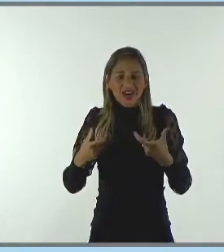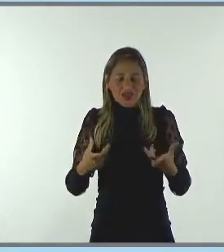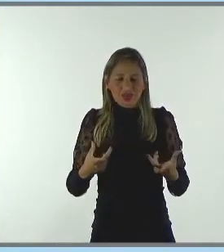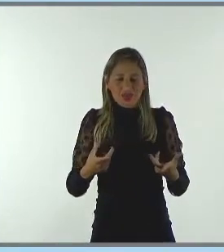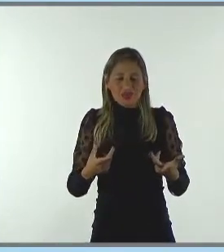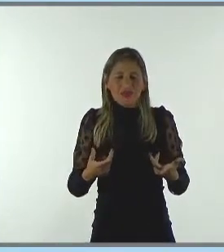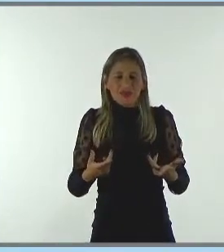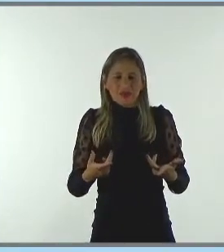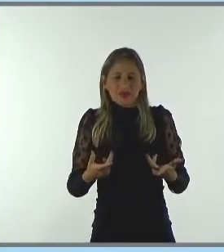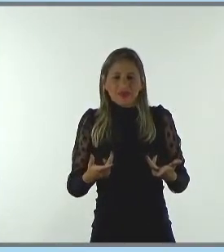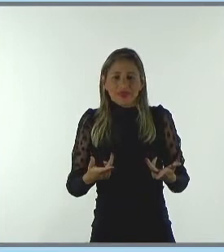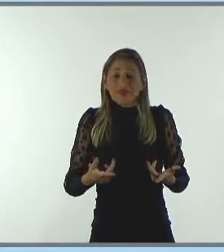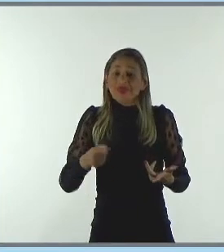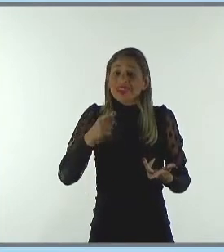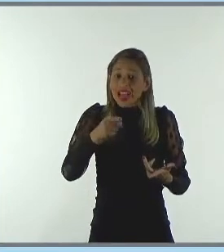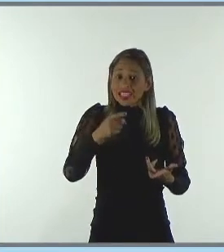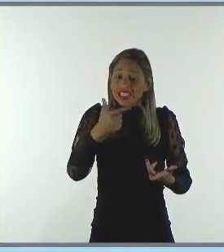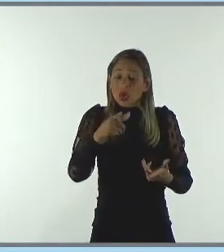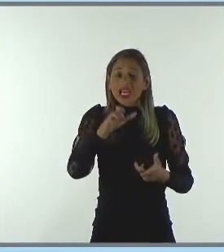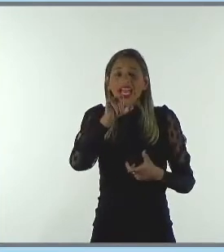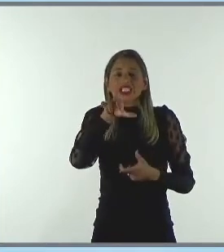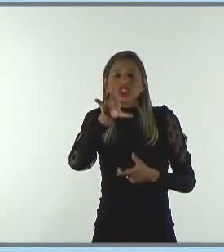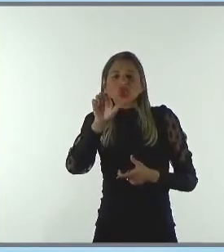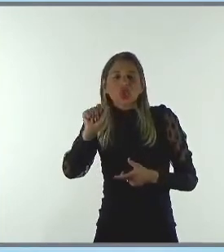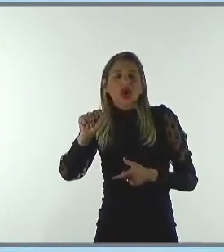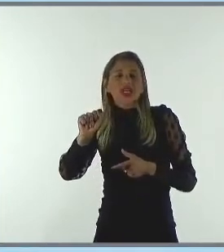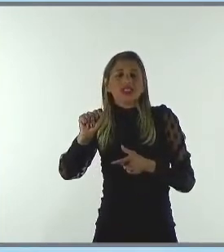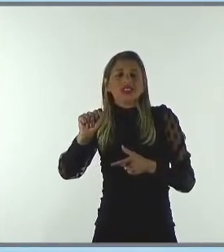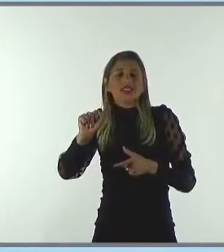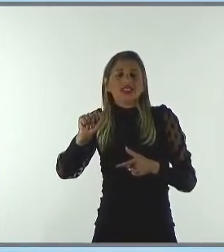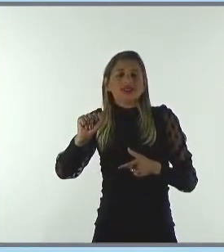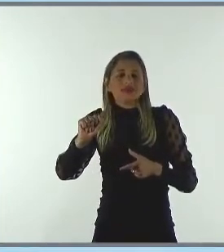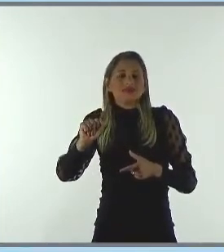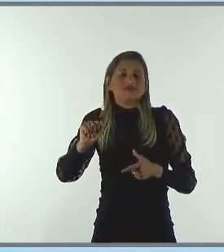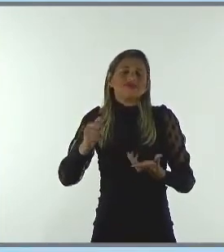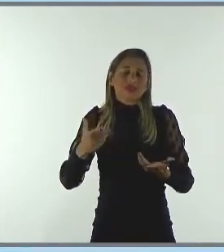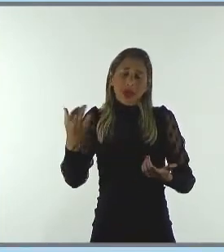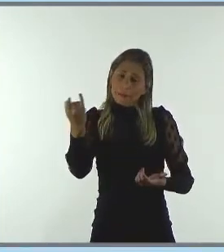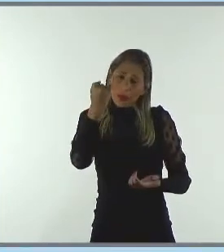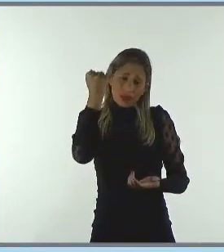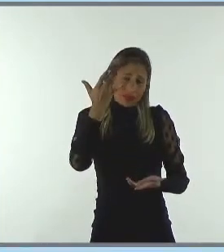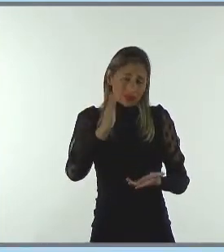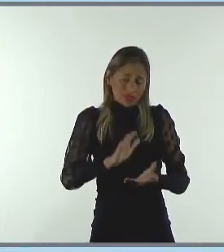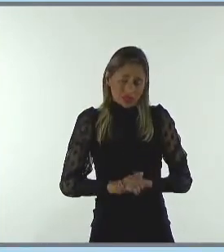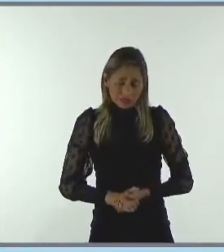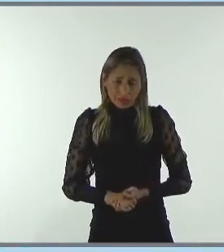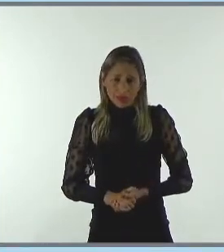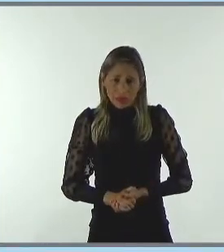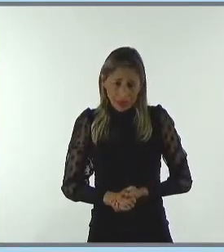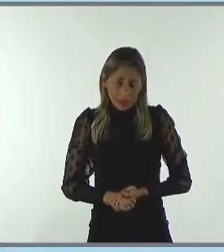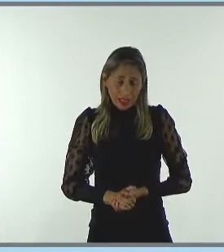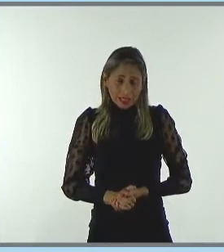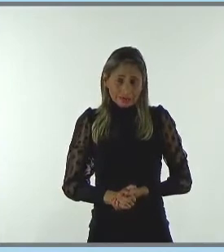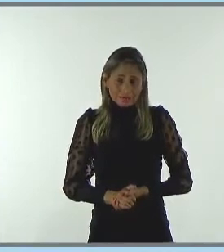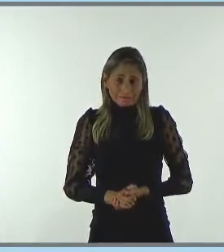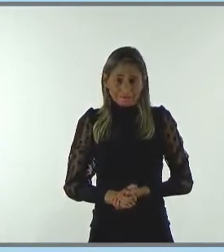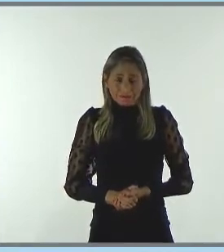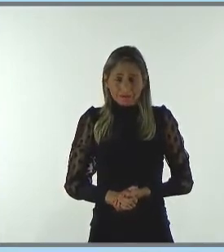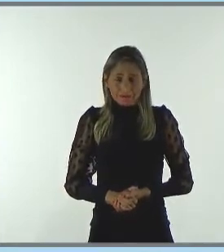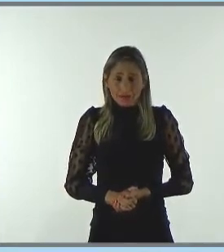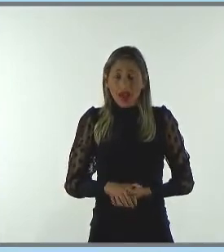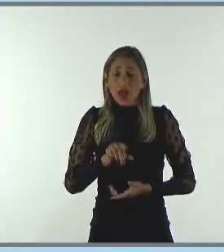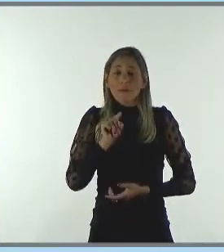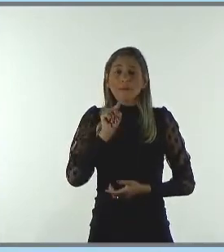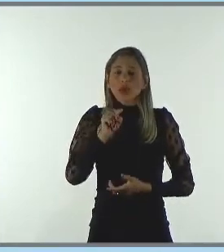hegemônicas, essas editoras são baluartes de uma ordem social. Elas são aqueles pontos